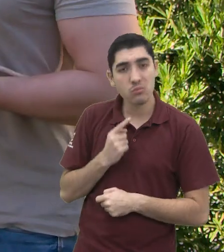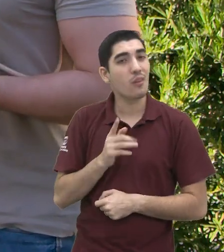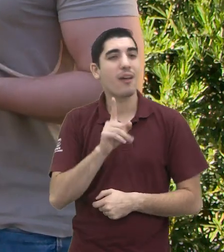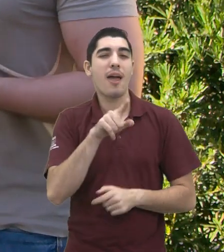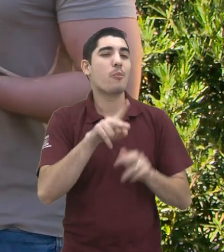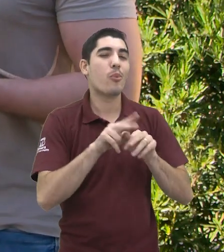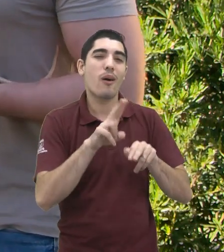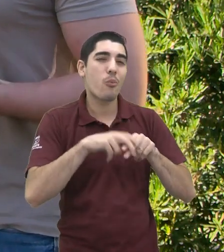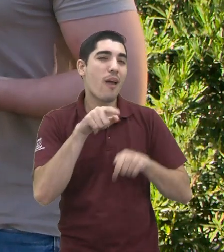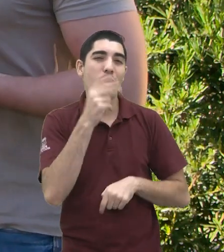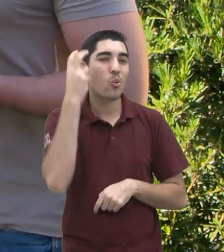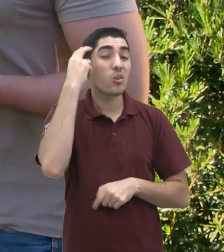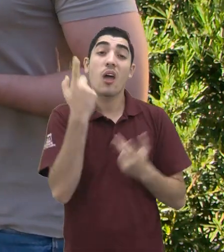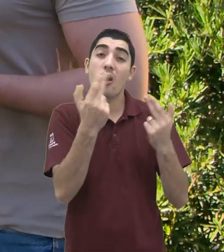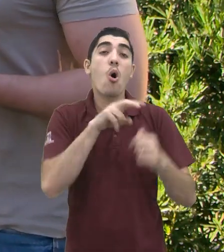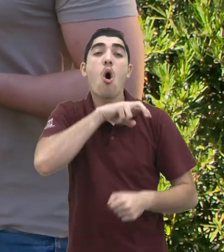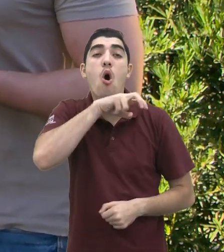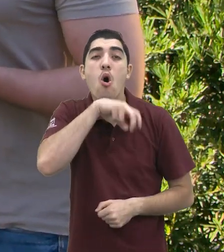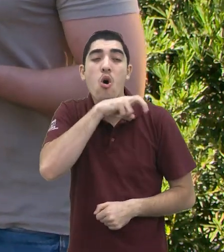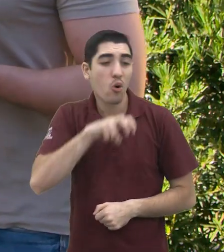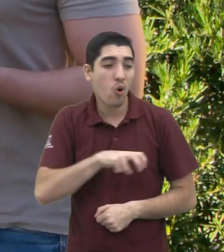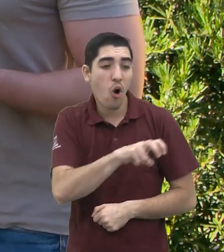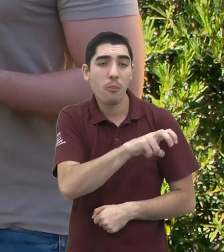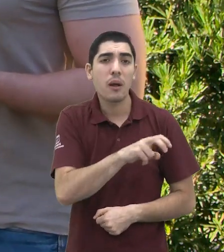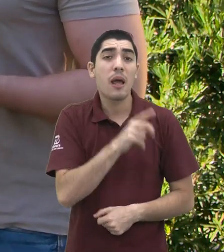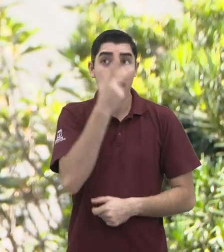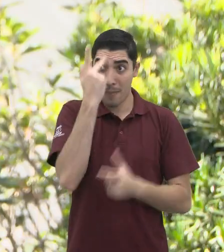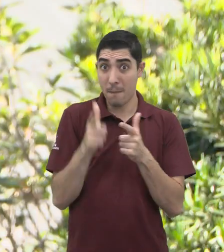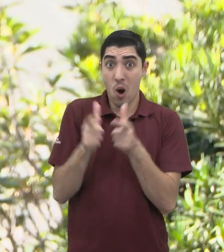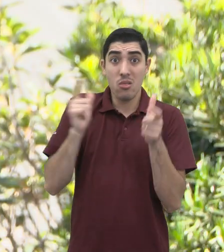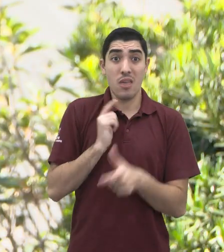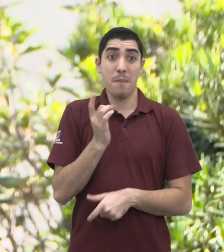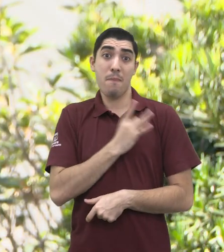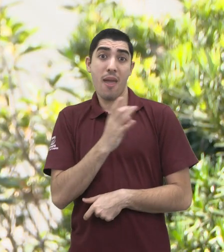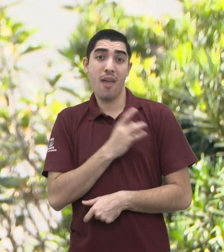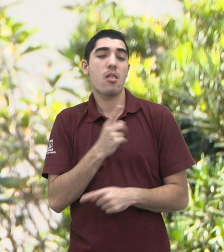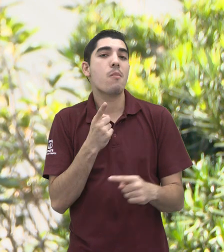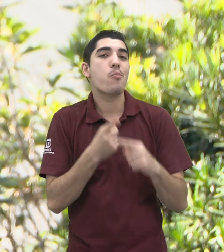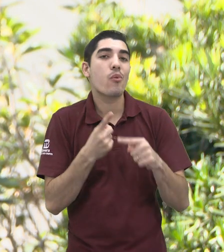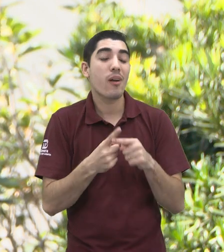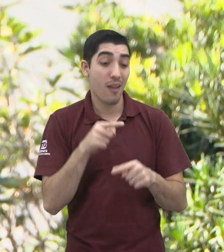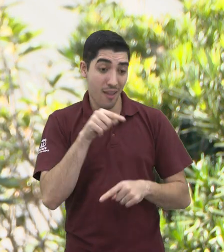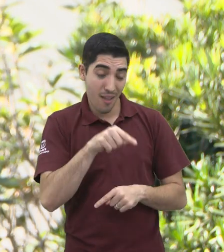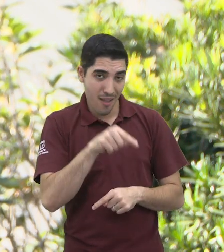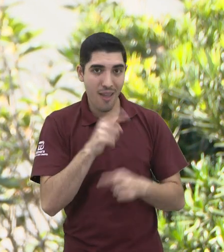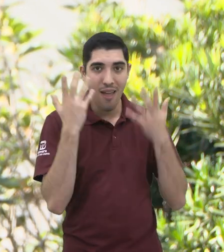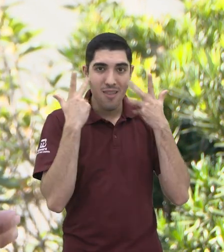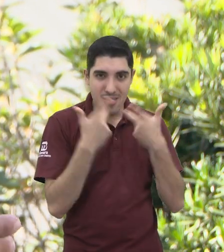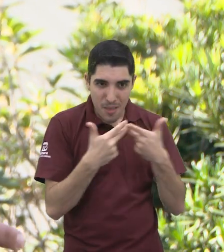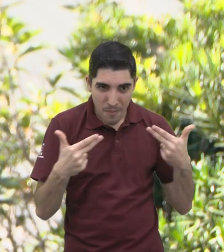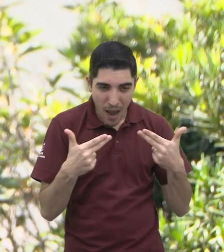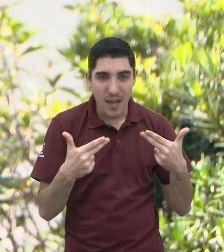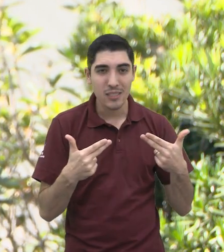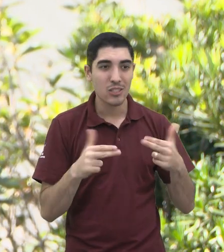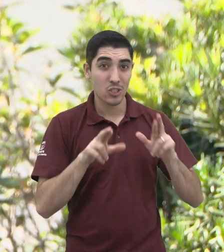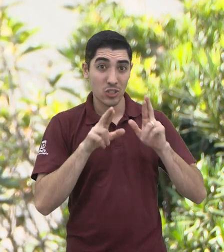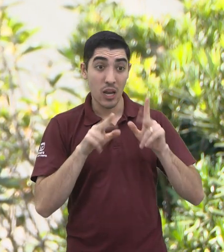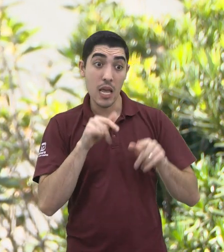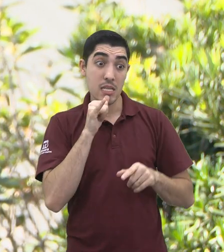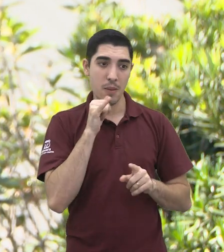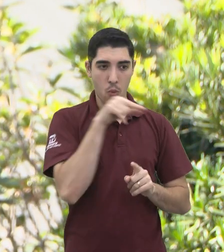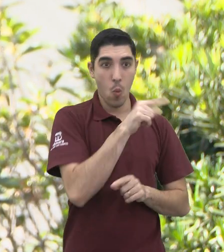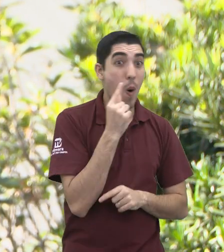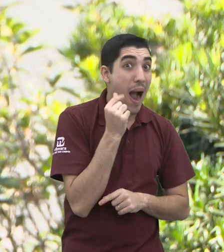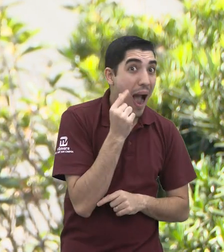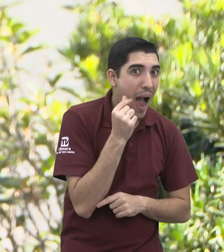Igual a gente fala das serpentes, muita gente tem medo e você fala, por quê? Acaba sendo um pouco irracional, mas é porque esses bichos, justamente por serem considerados